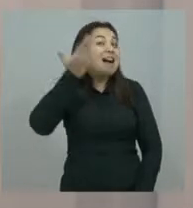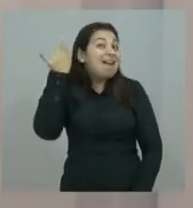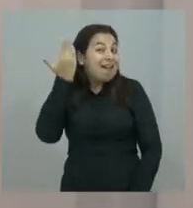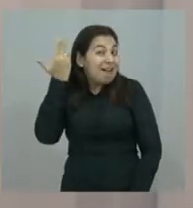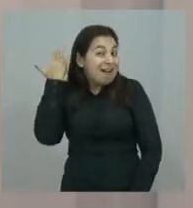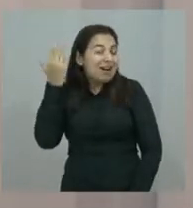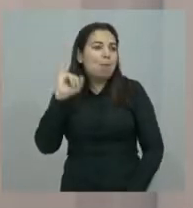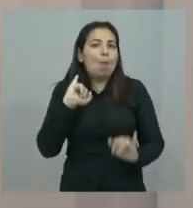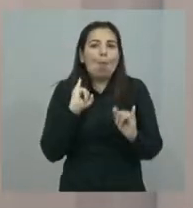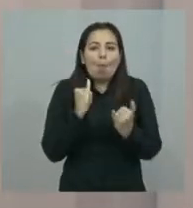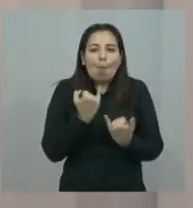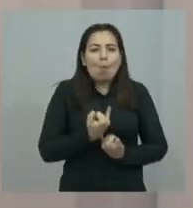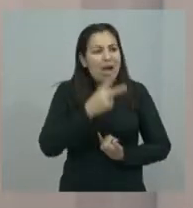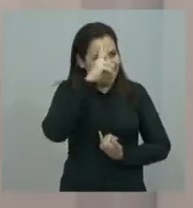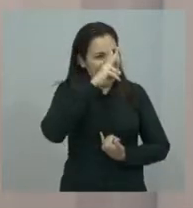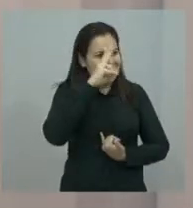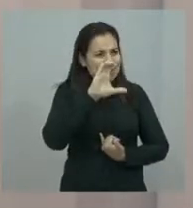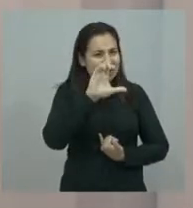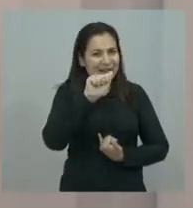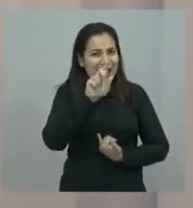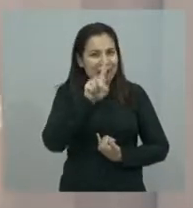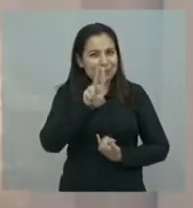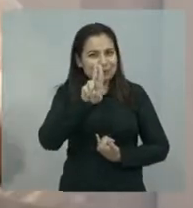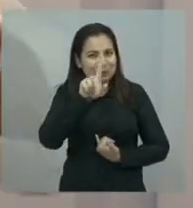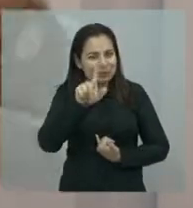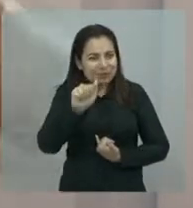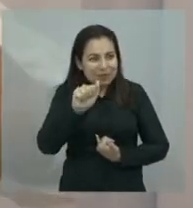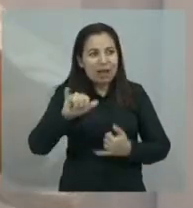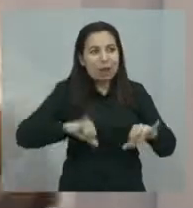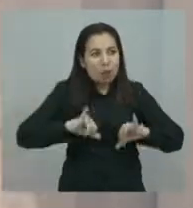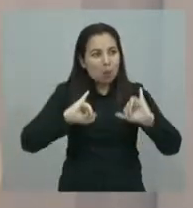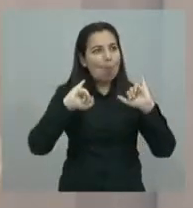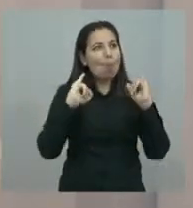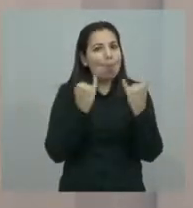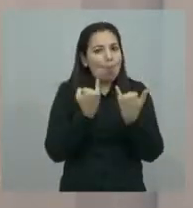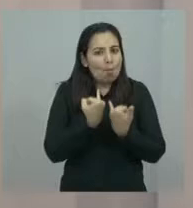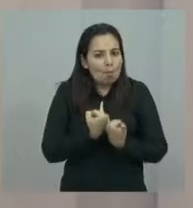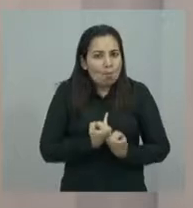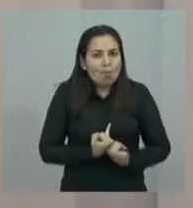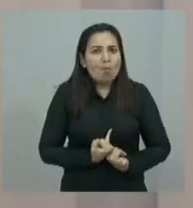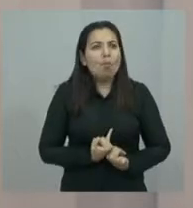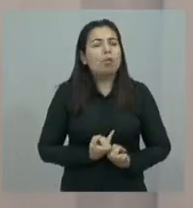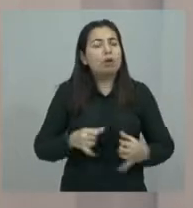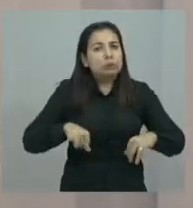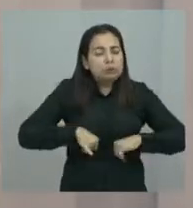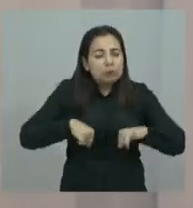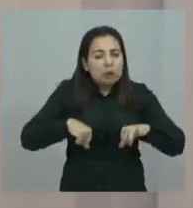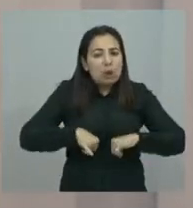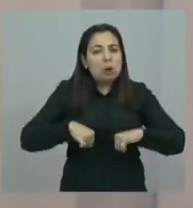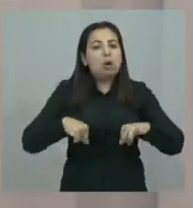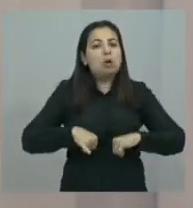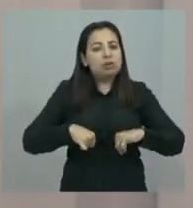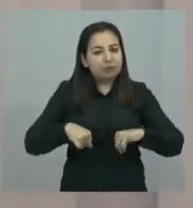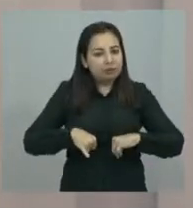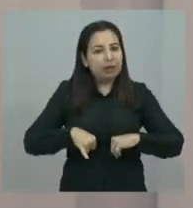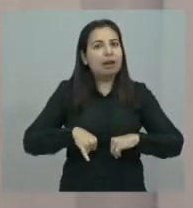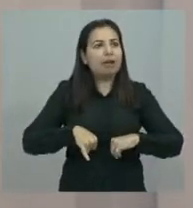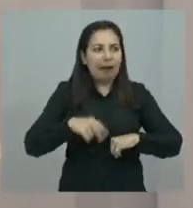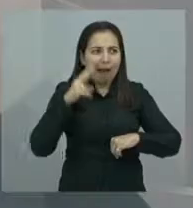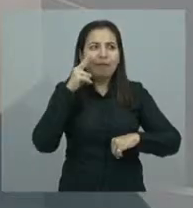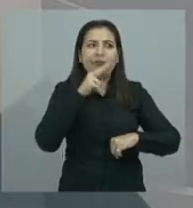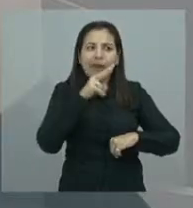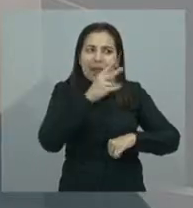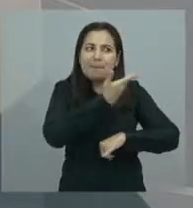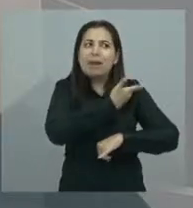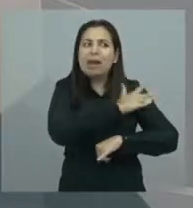Cazuza publicou muito isso, né, na época dele. Exatamente. Ele se expunha mesmo naquela época ainda. Aí é que eu imagino como o preconceito era